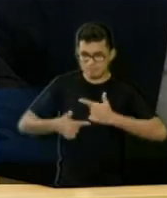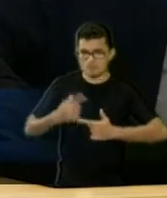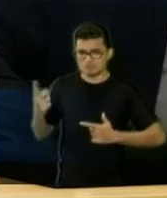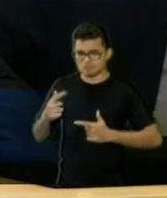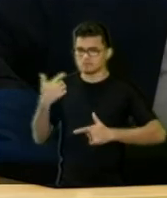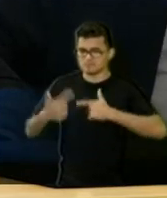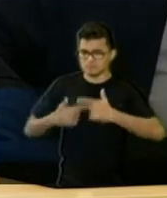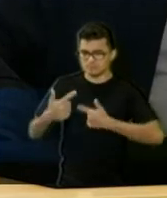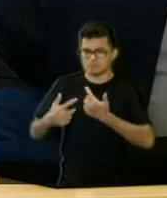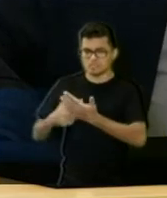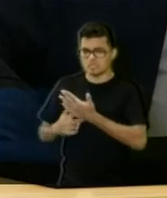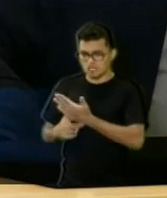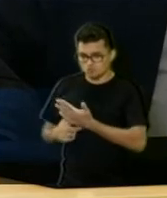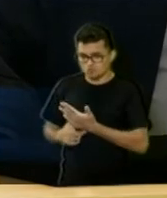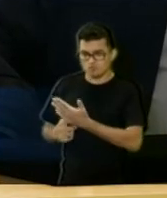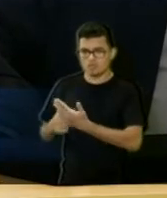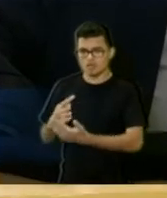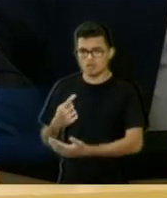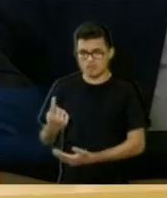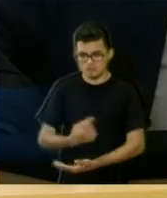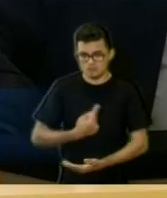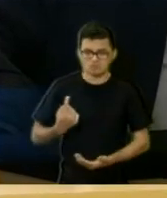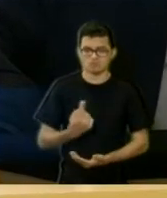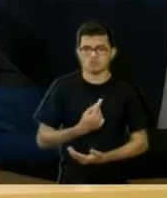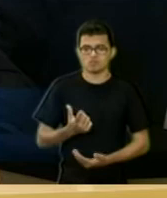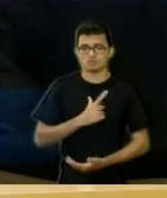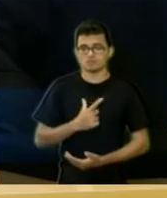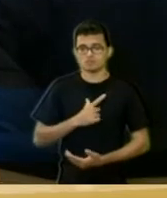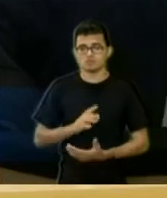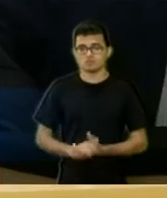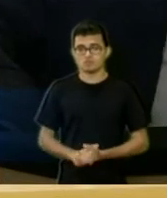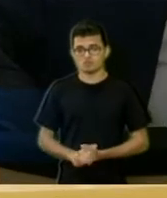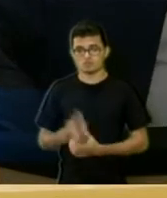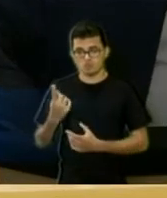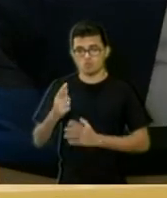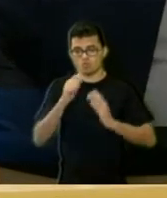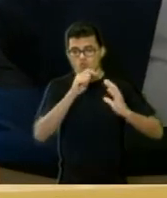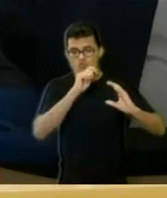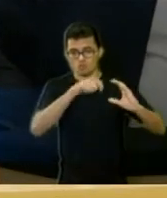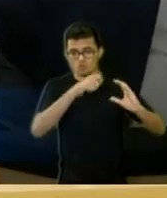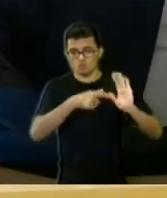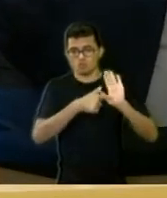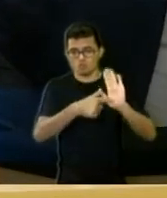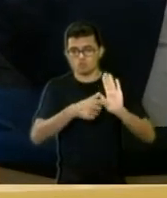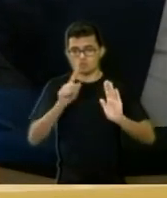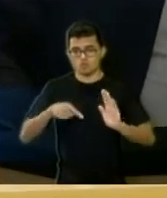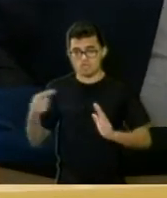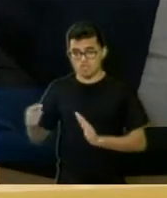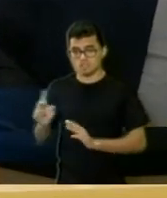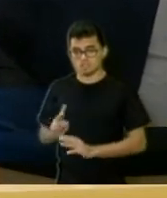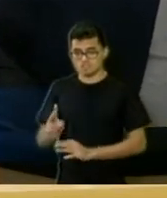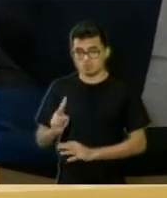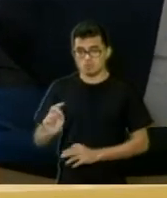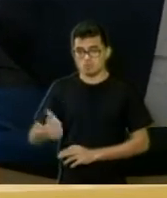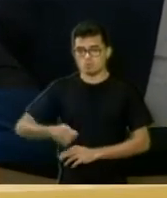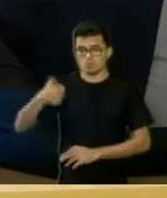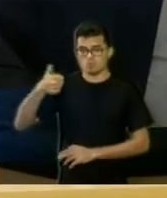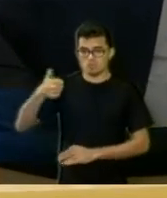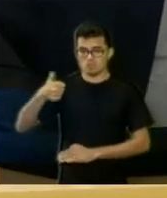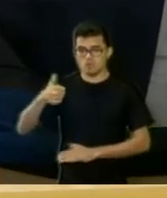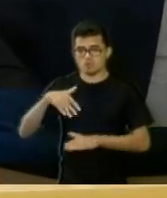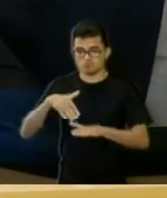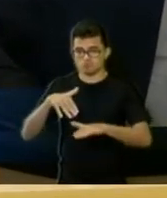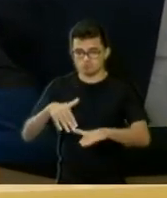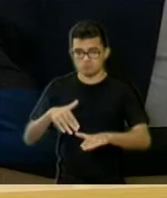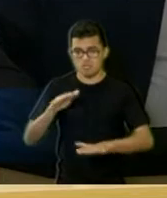gente citou ali no vídeo, ele sempre foi nosso militante número um, né? Às vezes